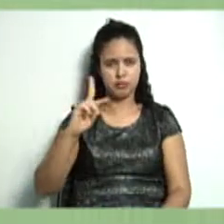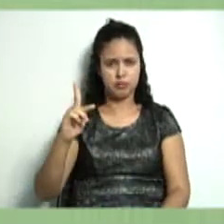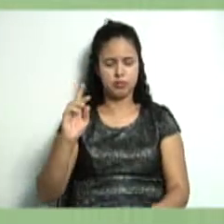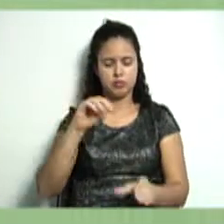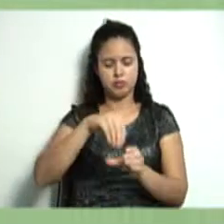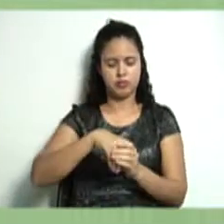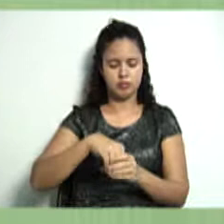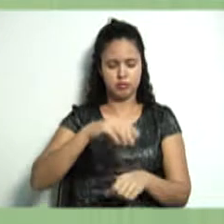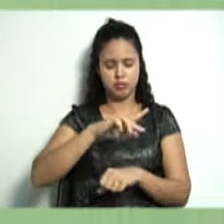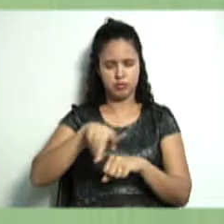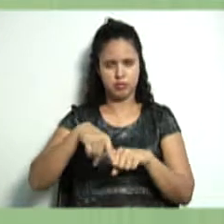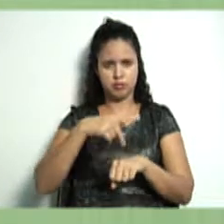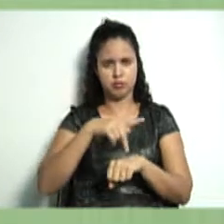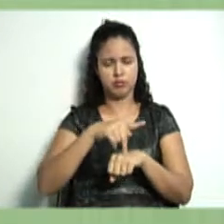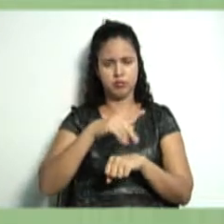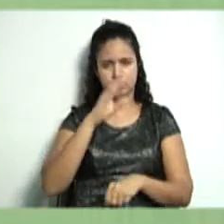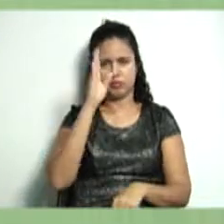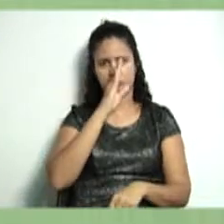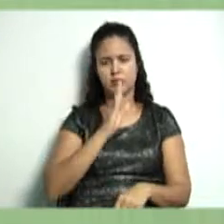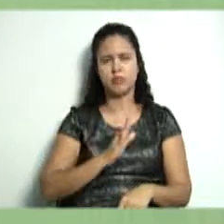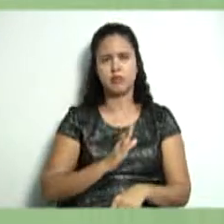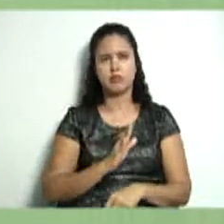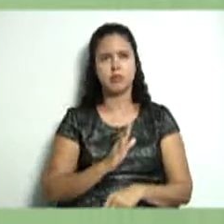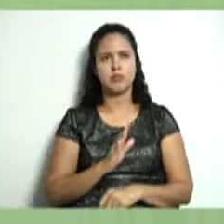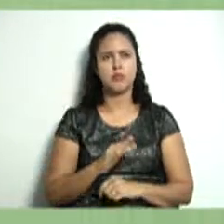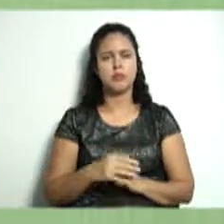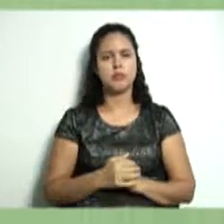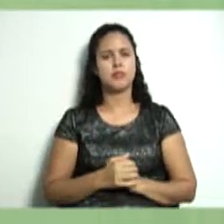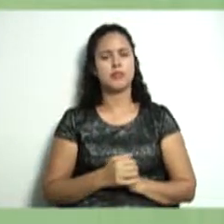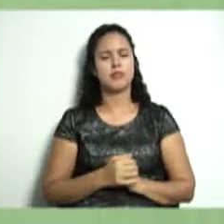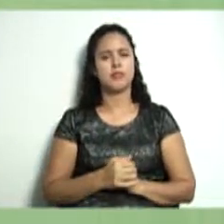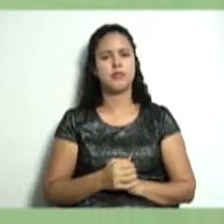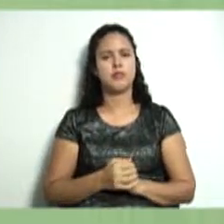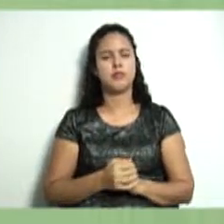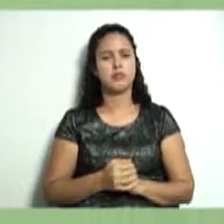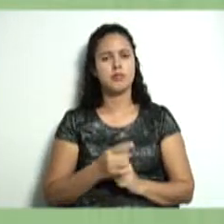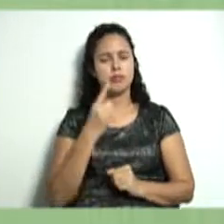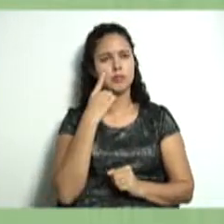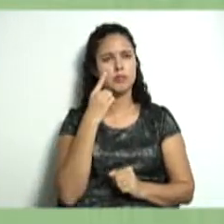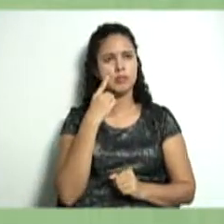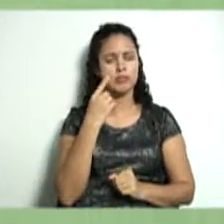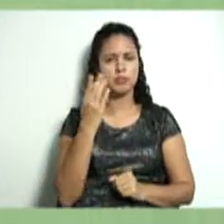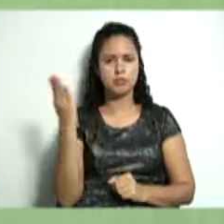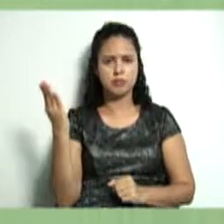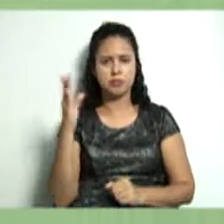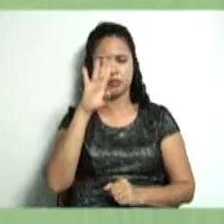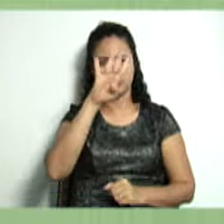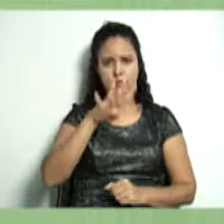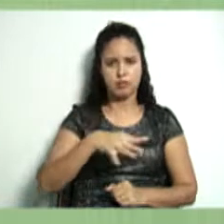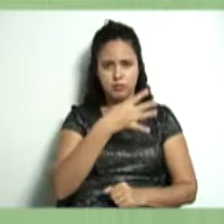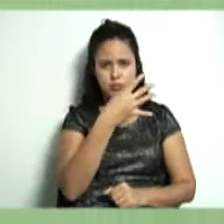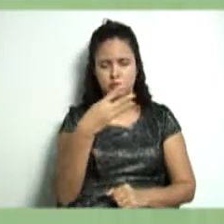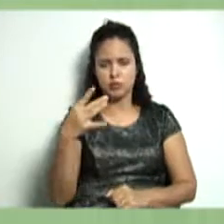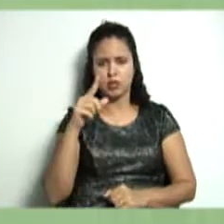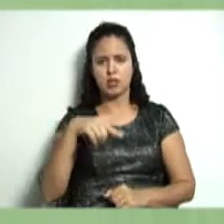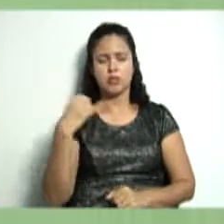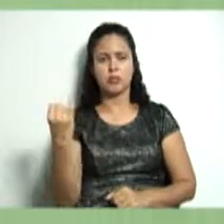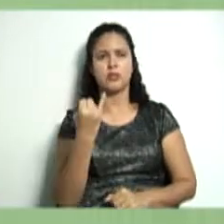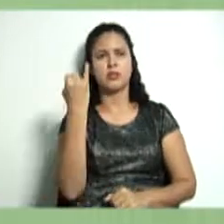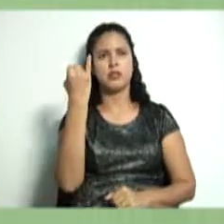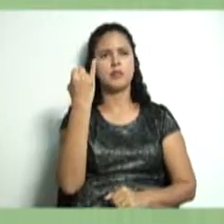país, no nosso país, Brasil. Então, a gente traz alguns dados aqui que são super